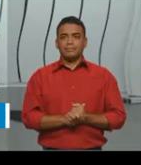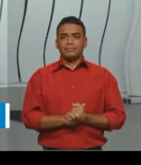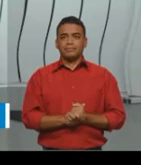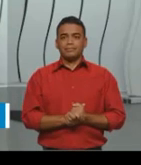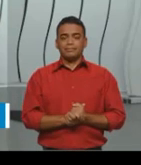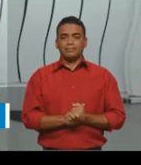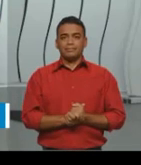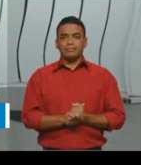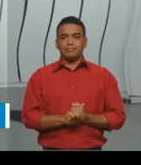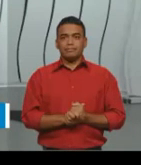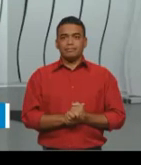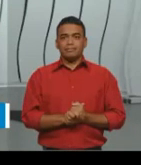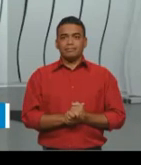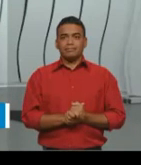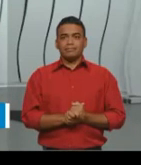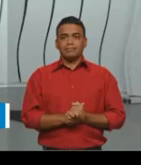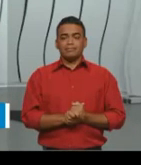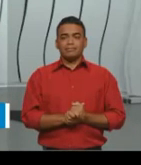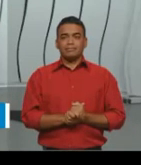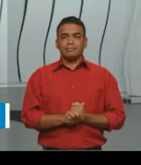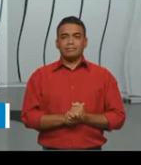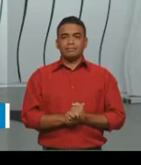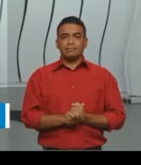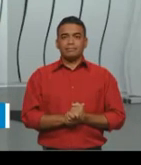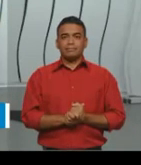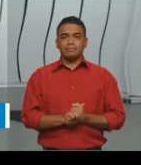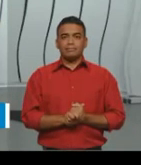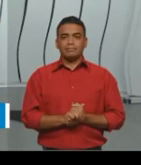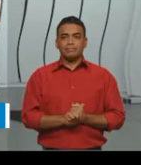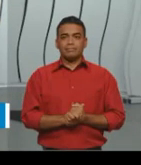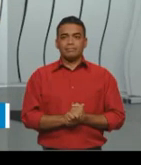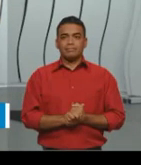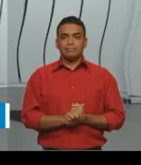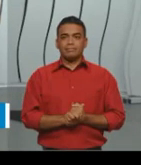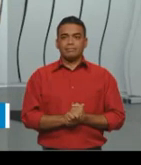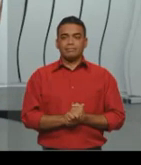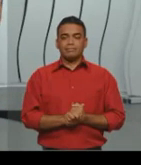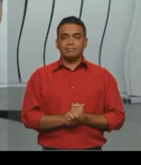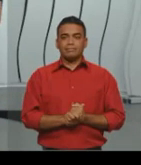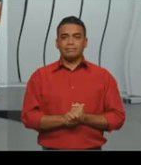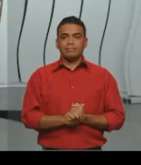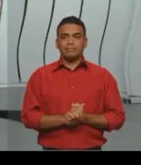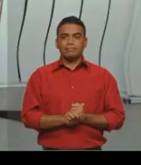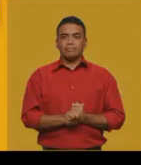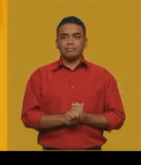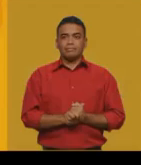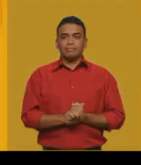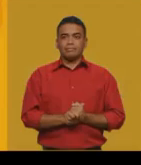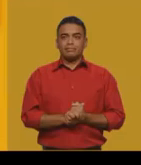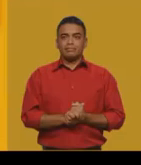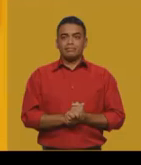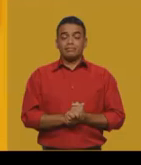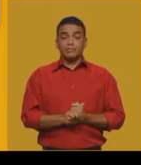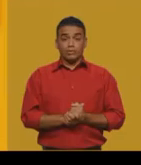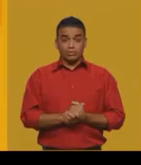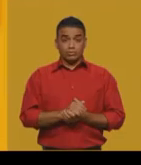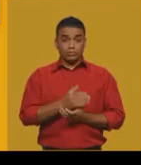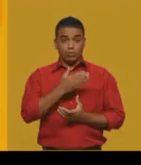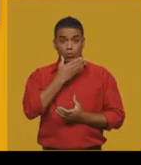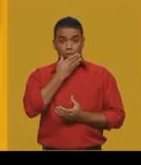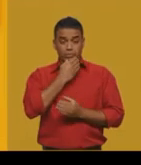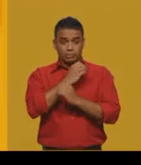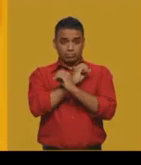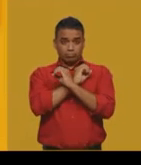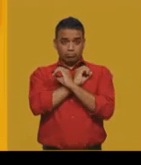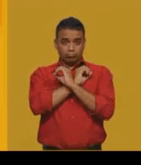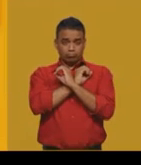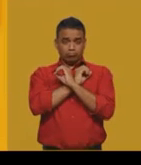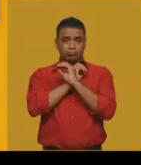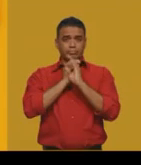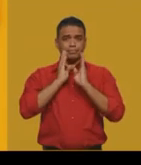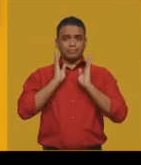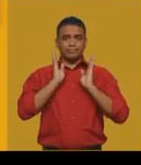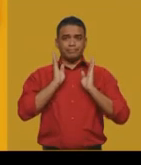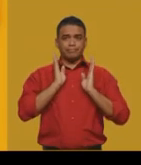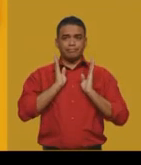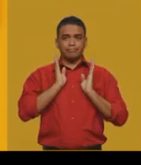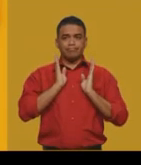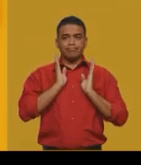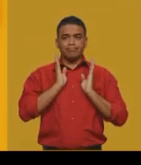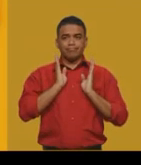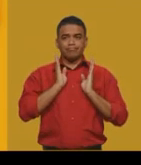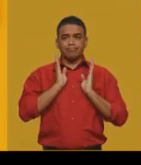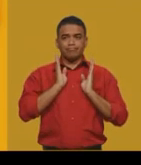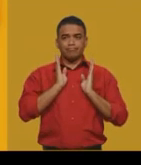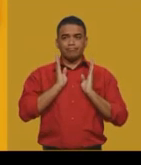did he marry? Então, vamos lá. Shakespeare married Anne Hathaway